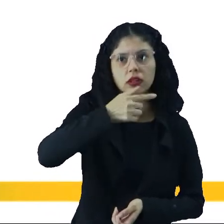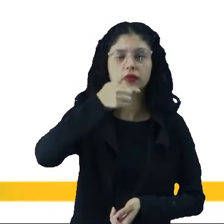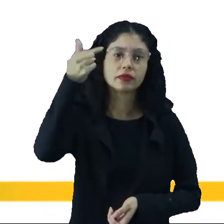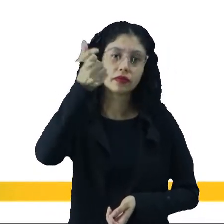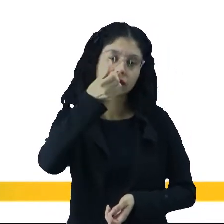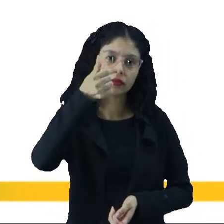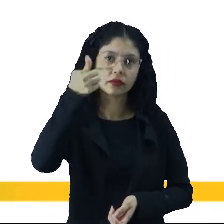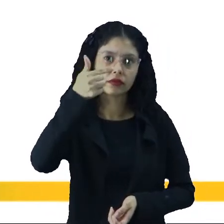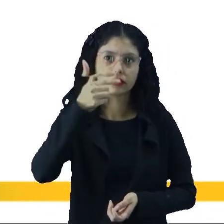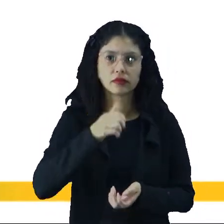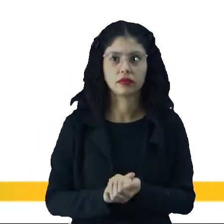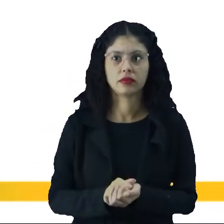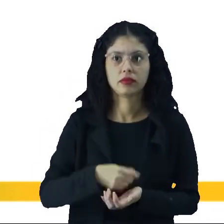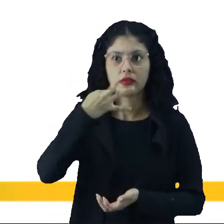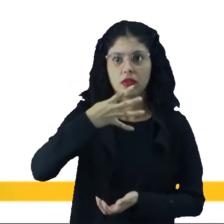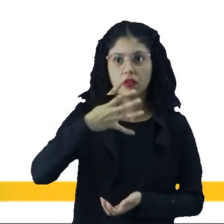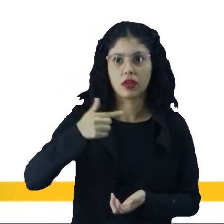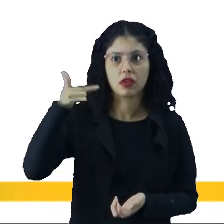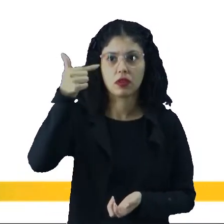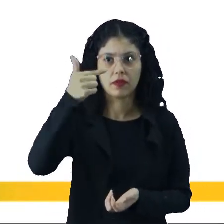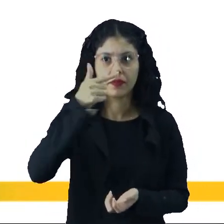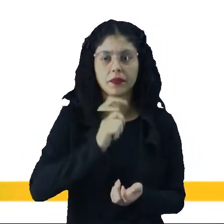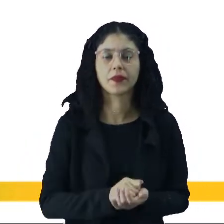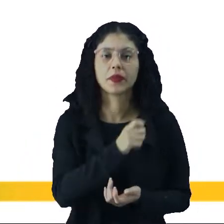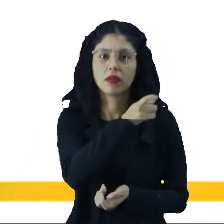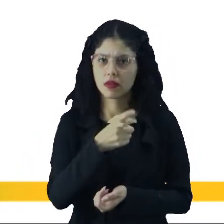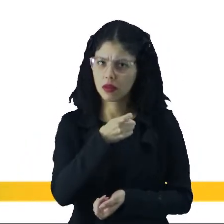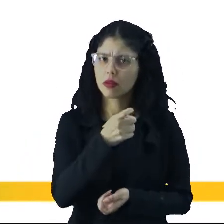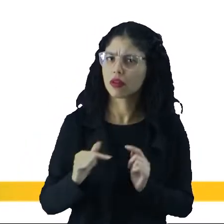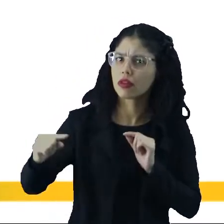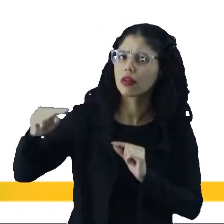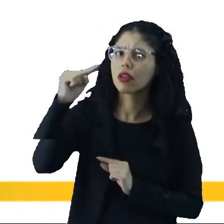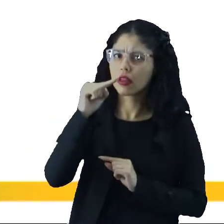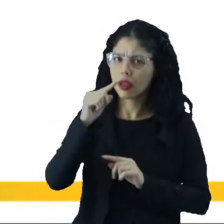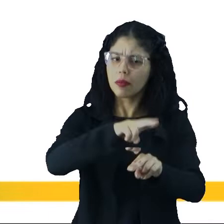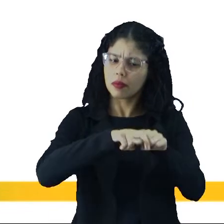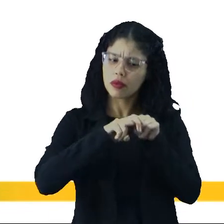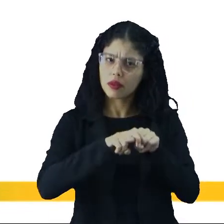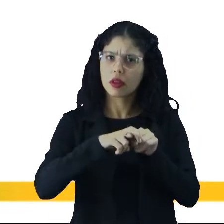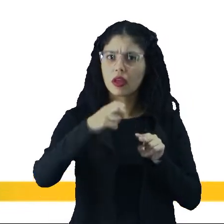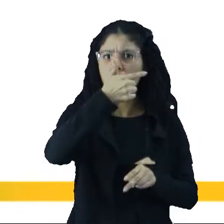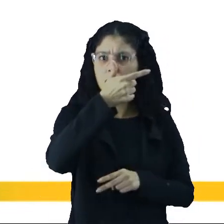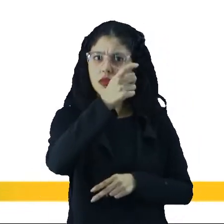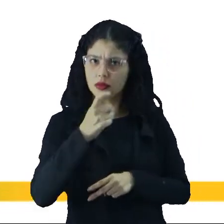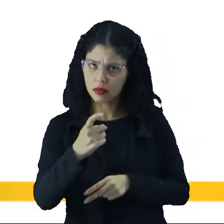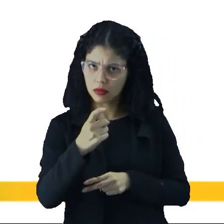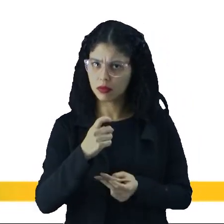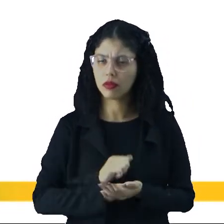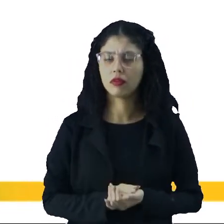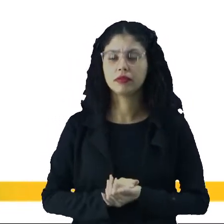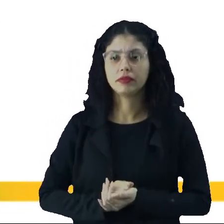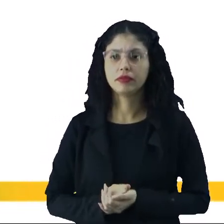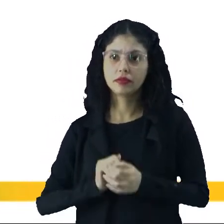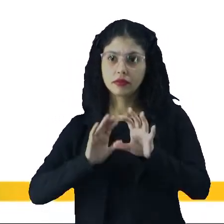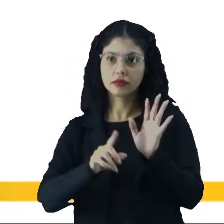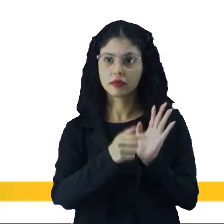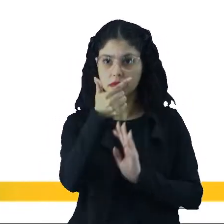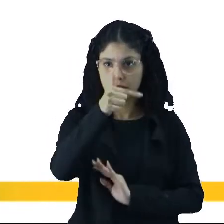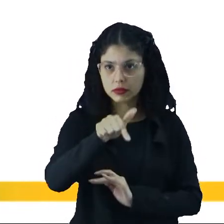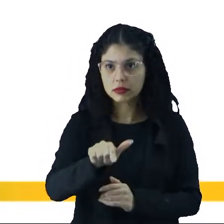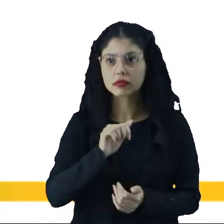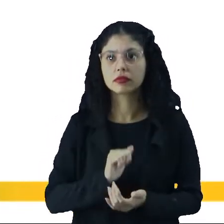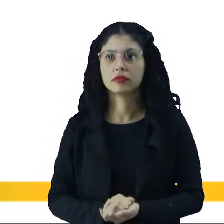do 16 eu ponho 4 ao quadrado, ó. E não tinha um x aqui em cima, então por isso que aqui ficou 2x, ó. Aqui